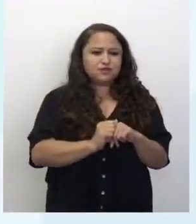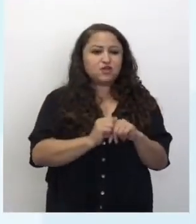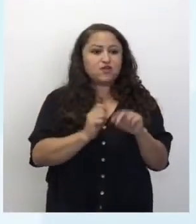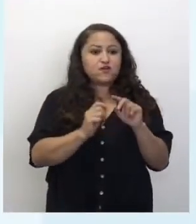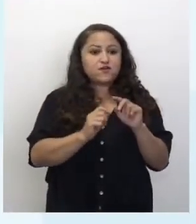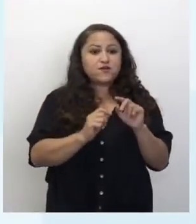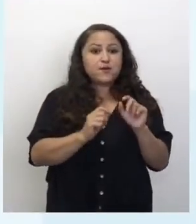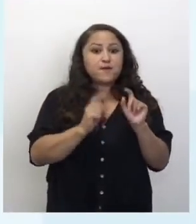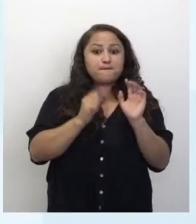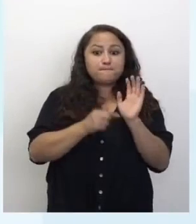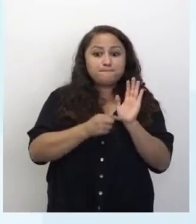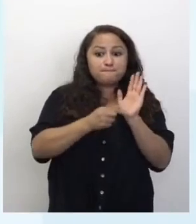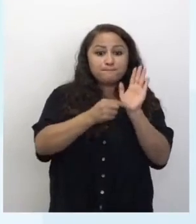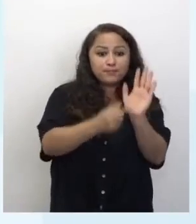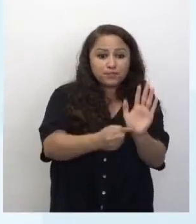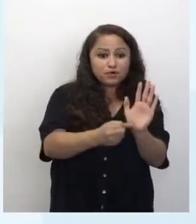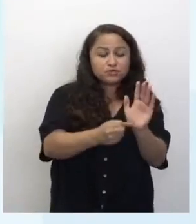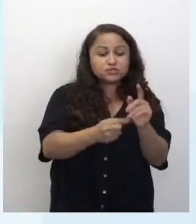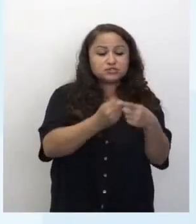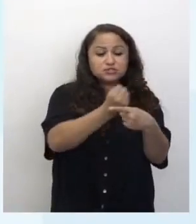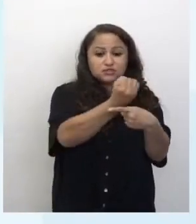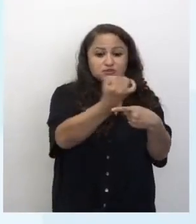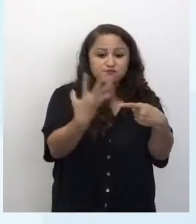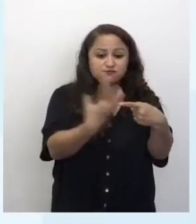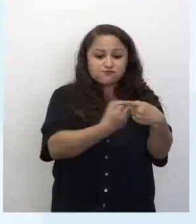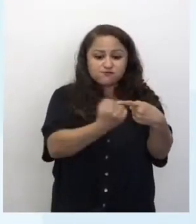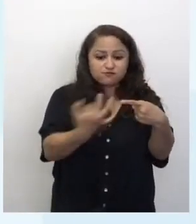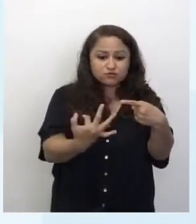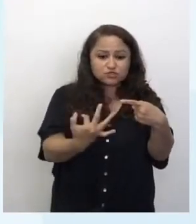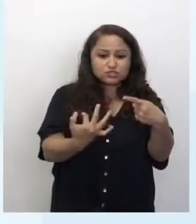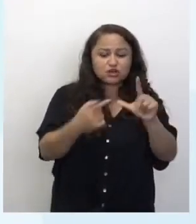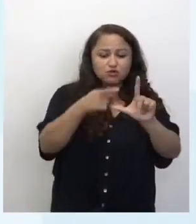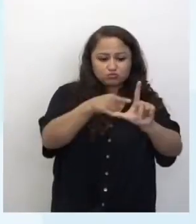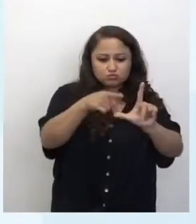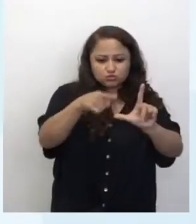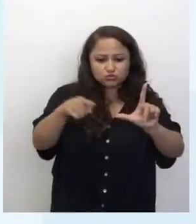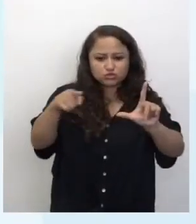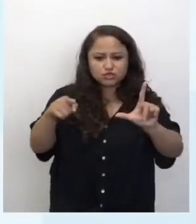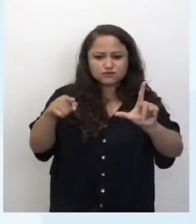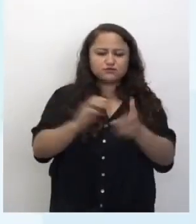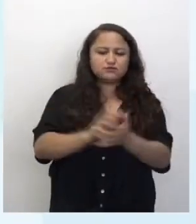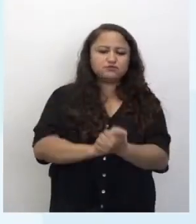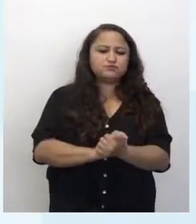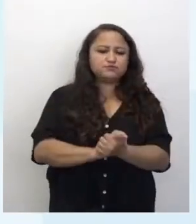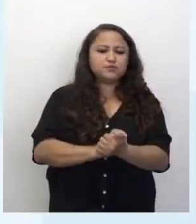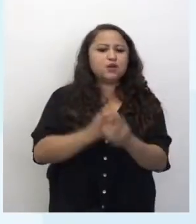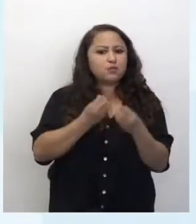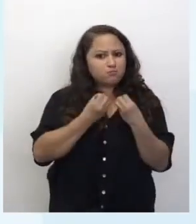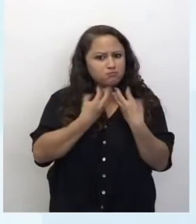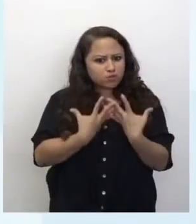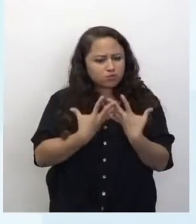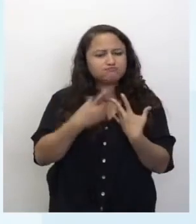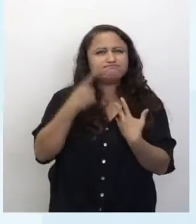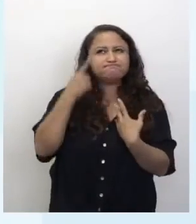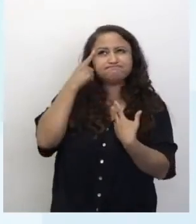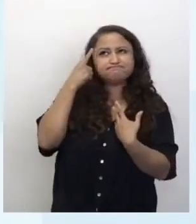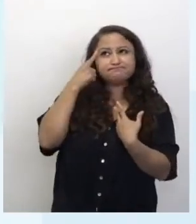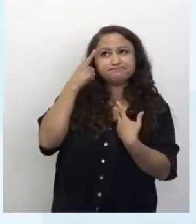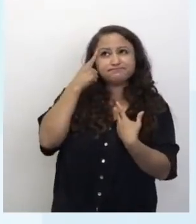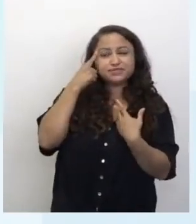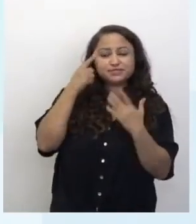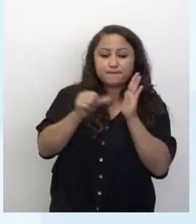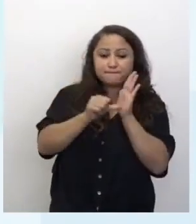Determine a função correspondente ao gráfico. Bom, eu vou pensar primeiro no